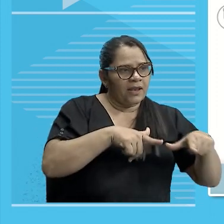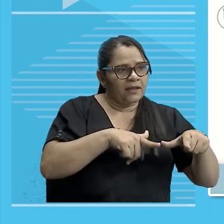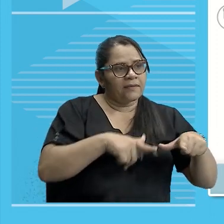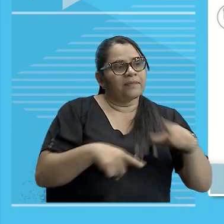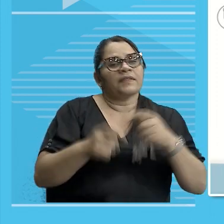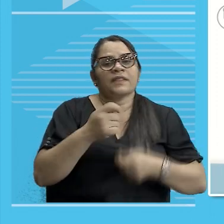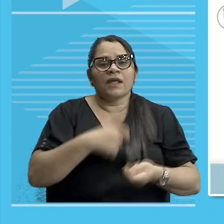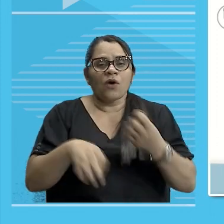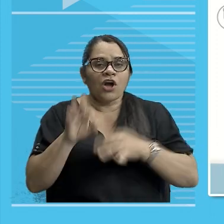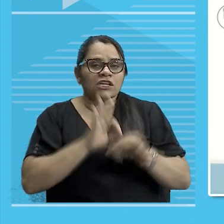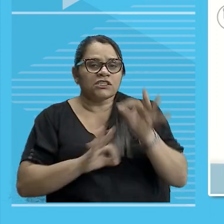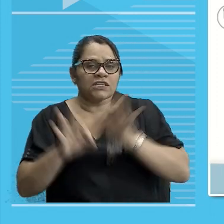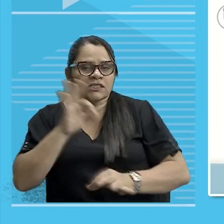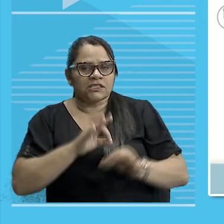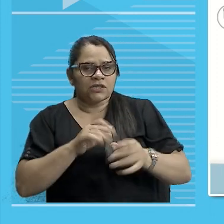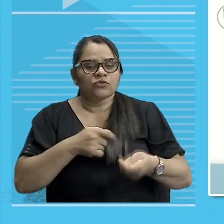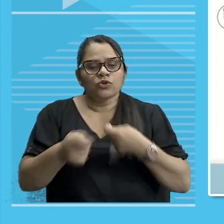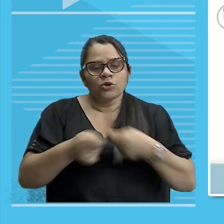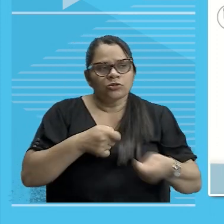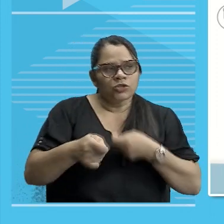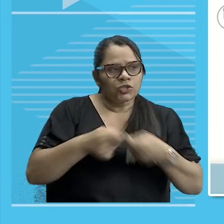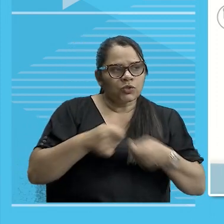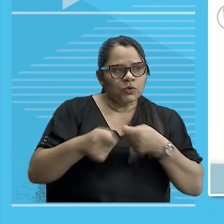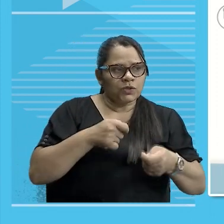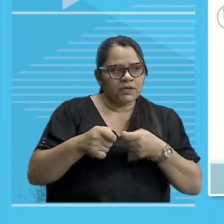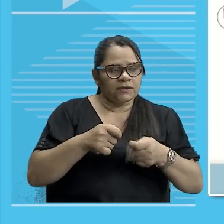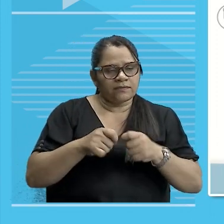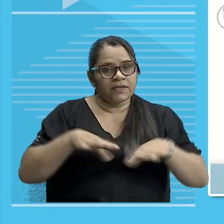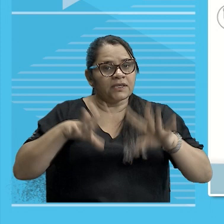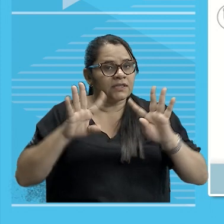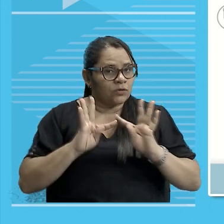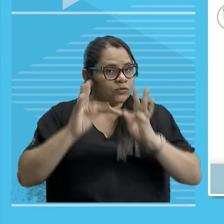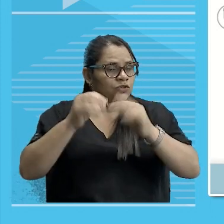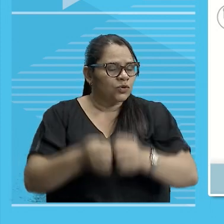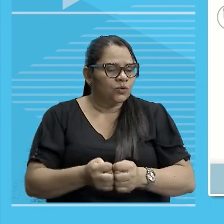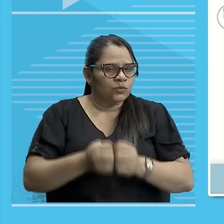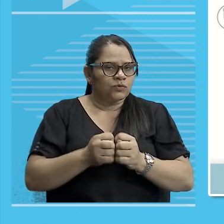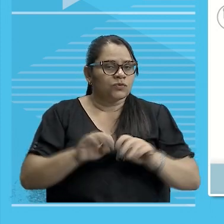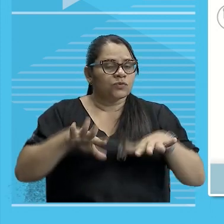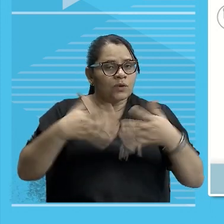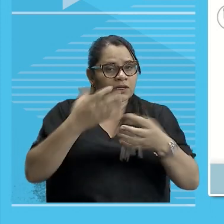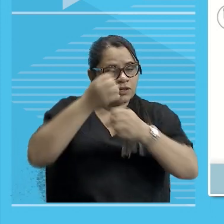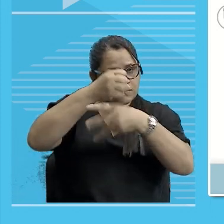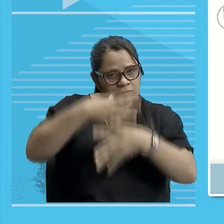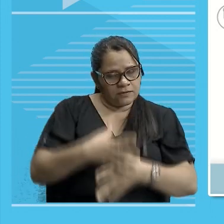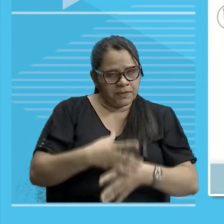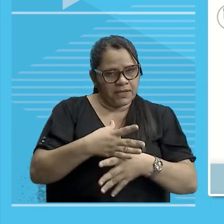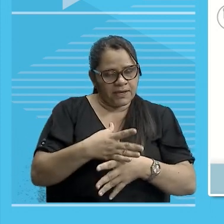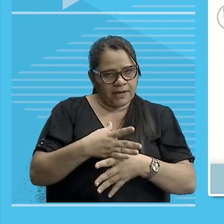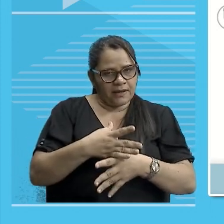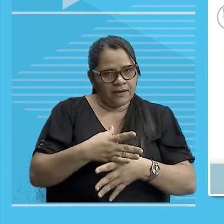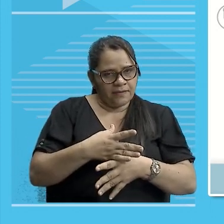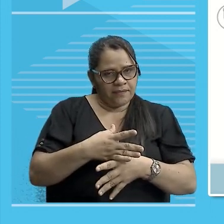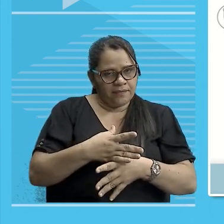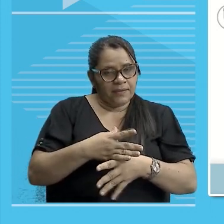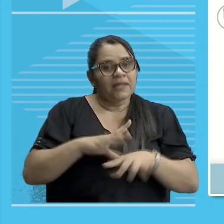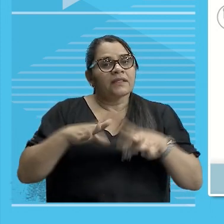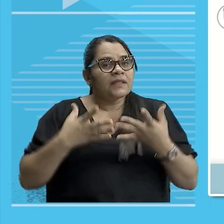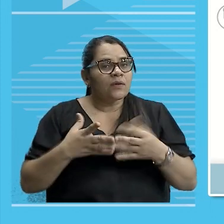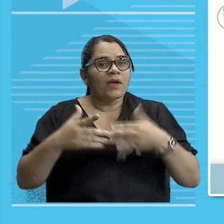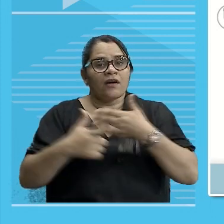todos quando eu falo em gestão da qualidade todos é função de